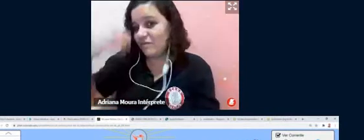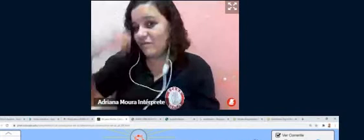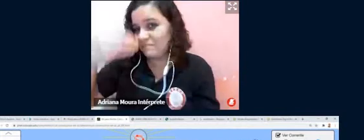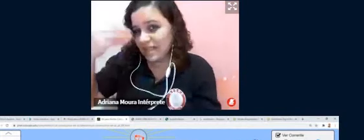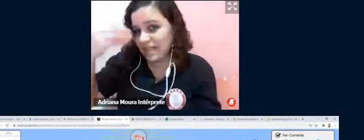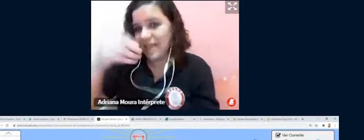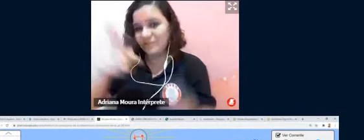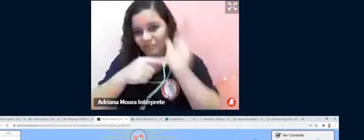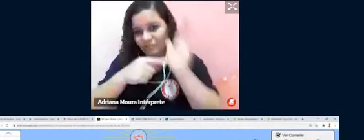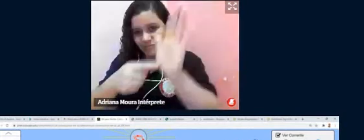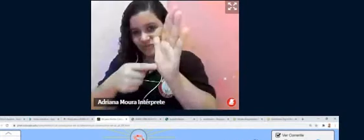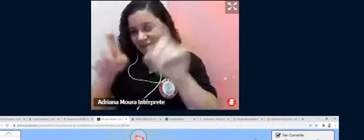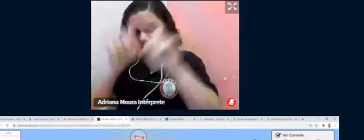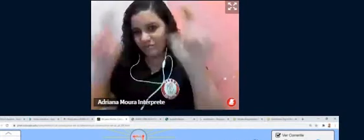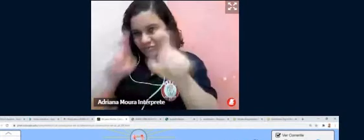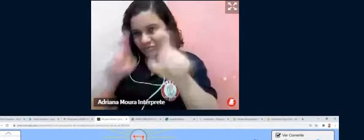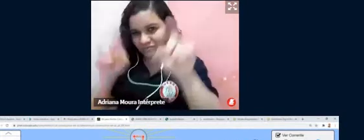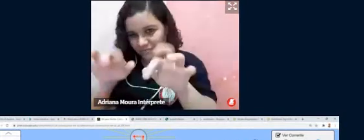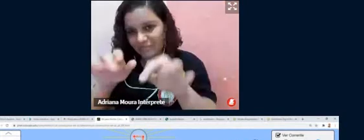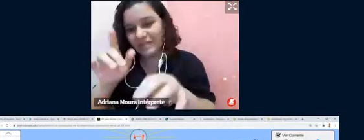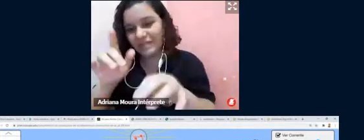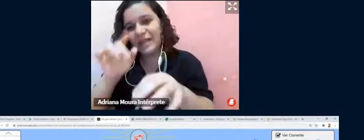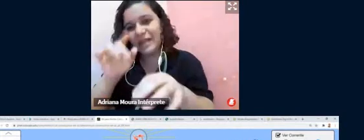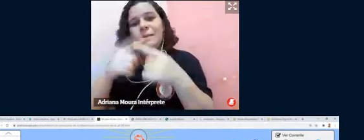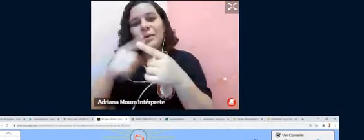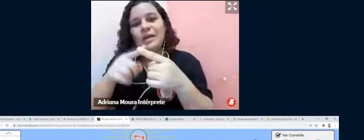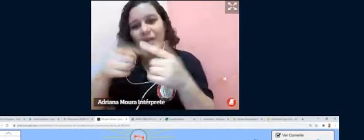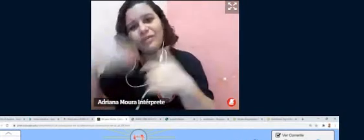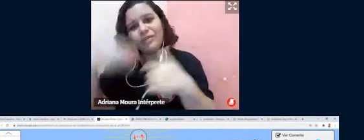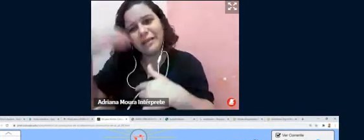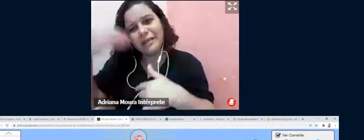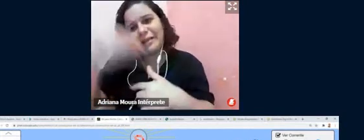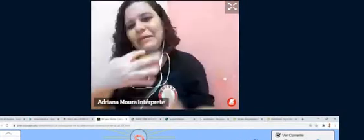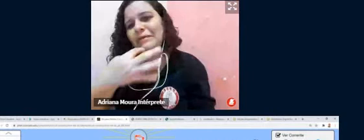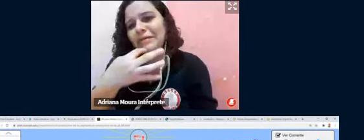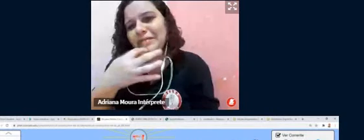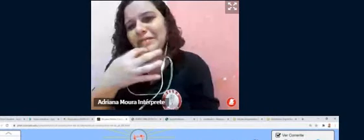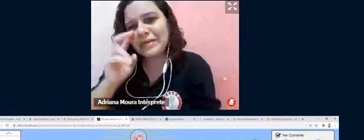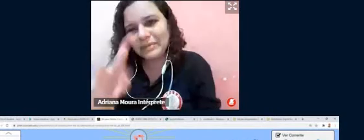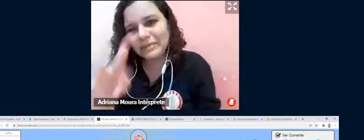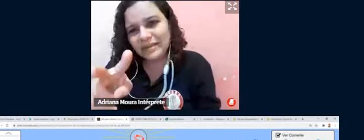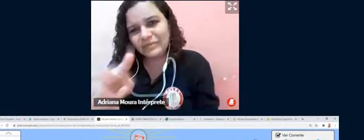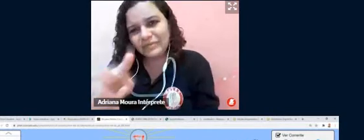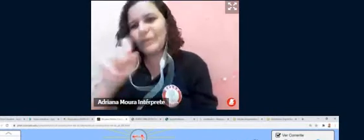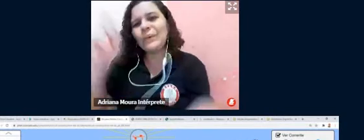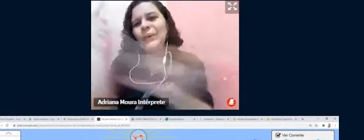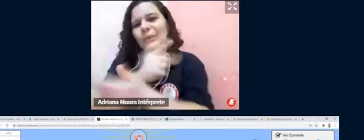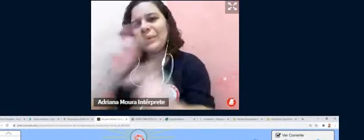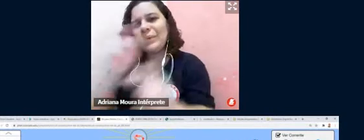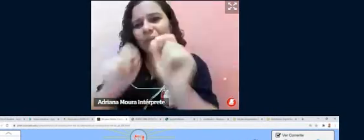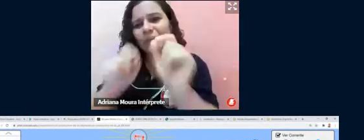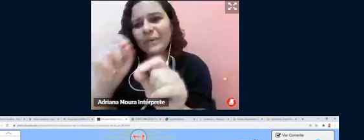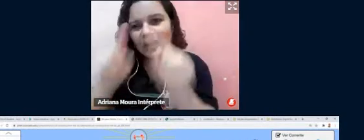permitir que, exploda. Não agora. Vou apertar aqui. Opa! O que aconteceu? O